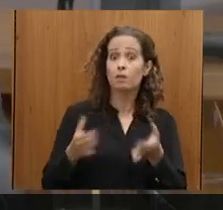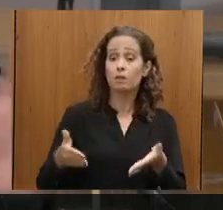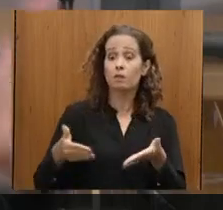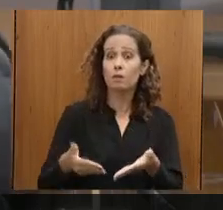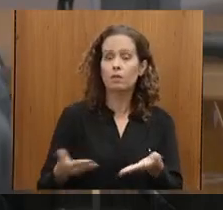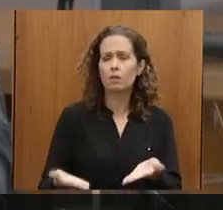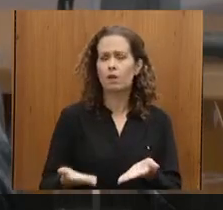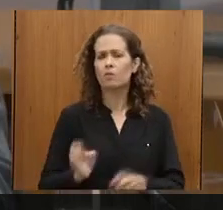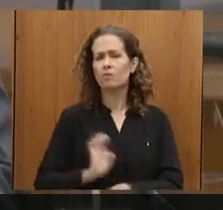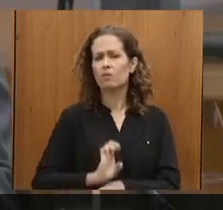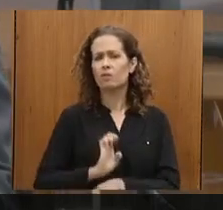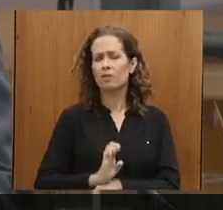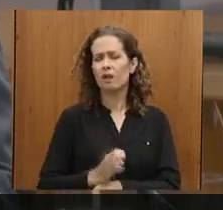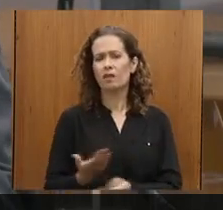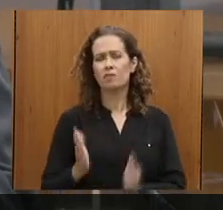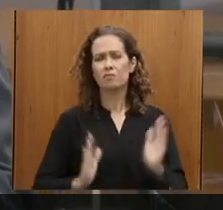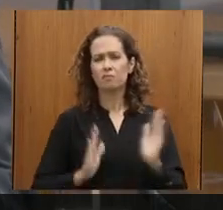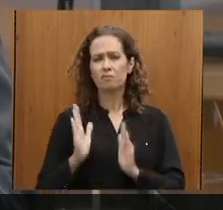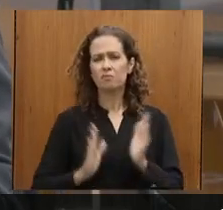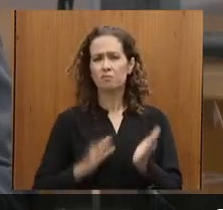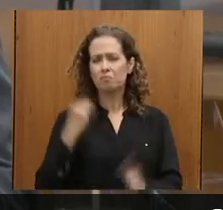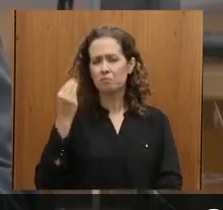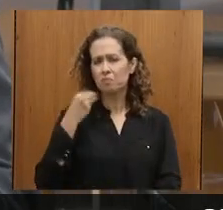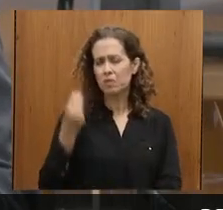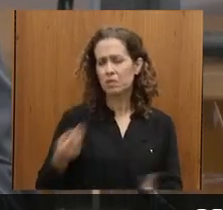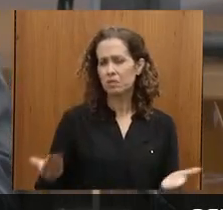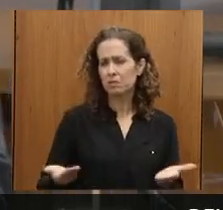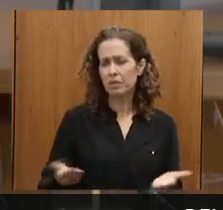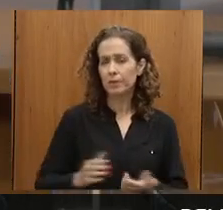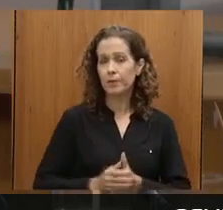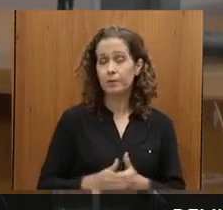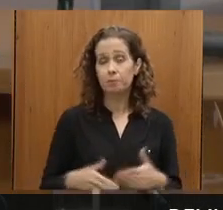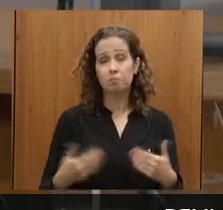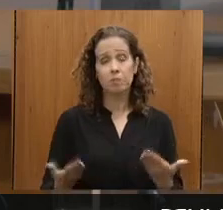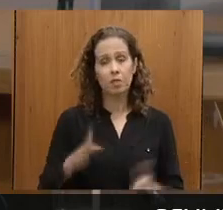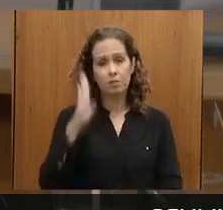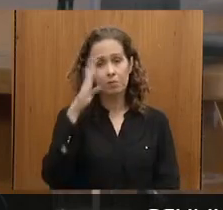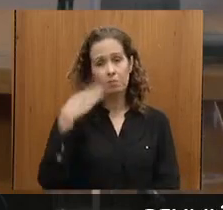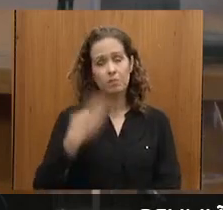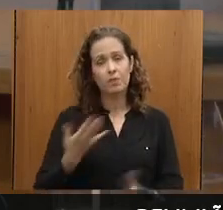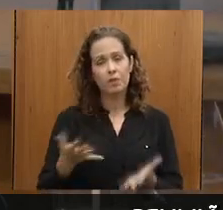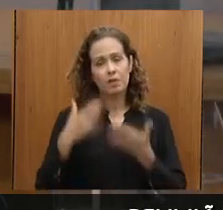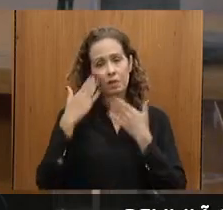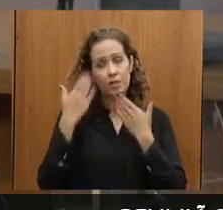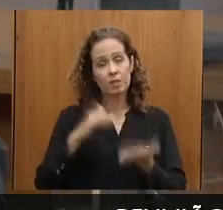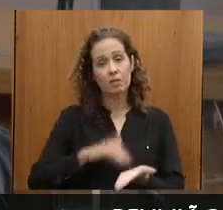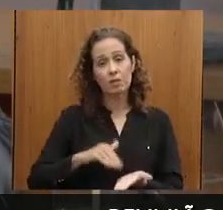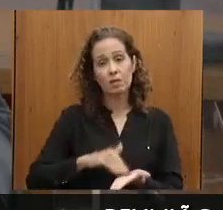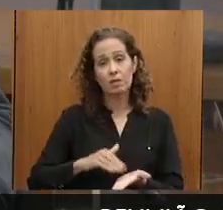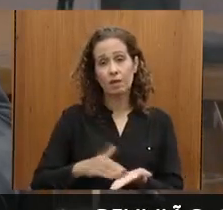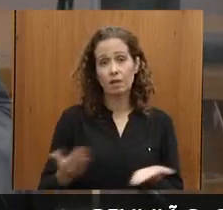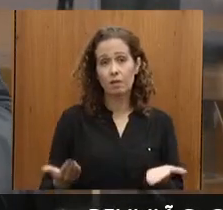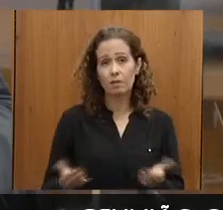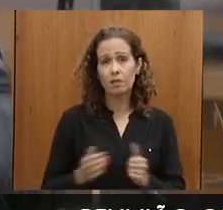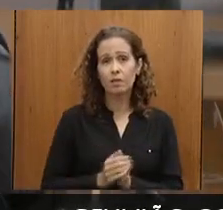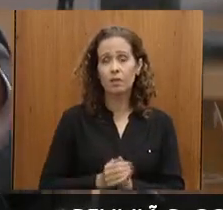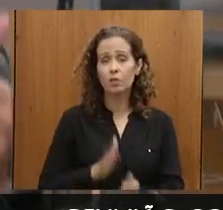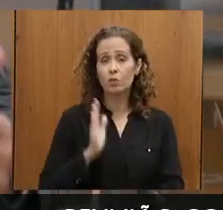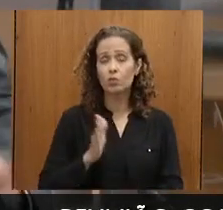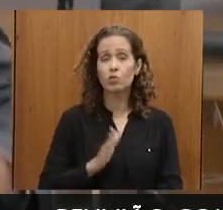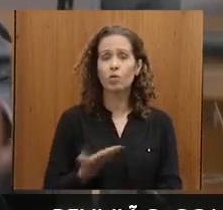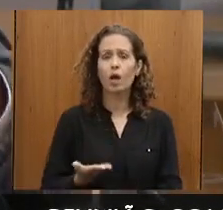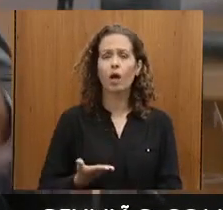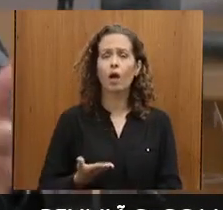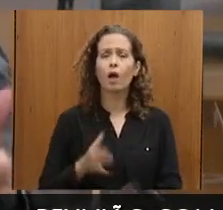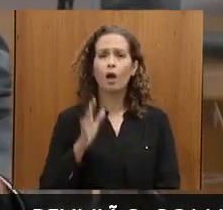o Estado passa a viver nesse momento mais recente. Então é isso, deputado Betras, queria agradecer aos secretários, aqui eu fiz algumas